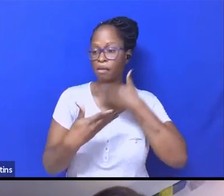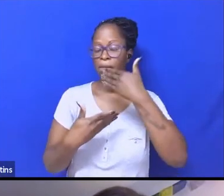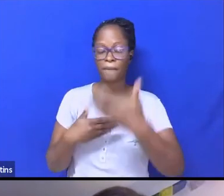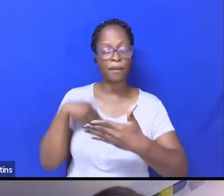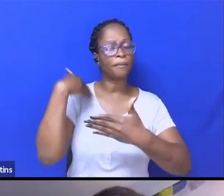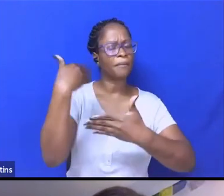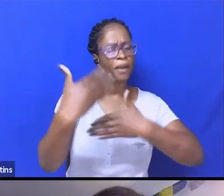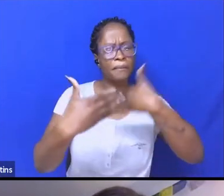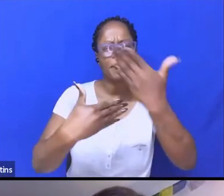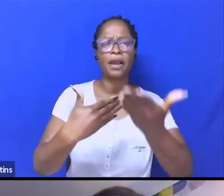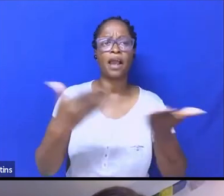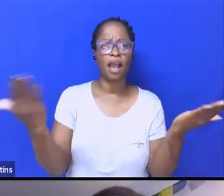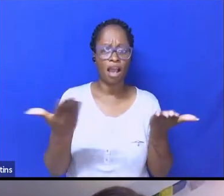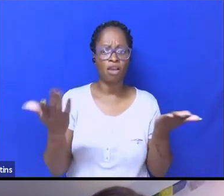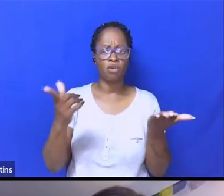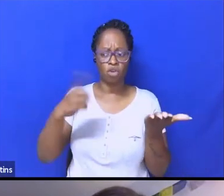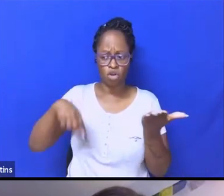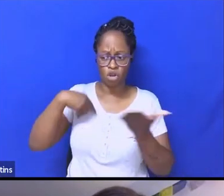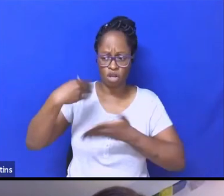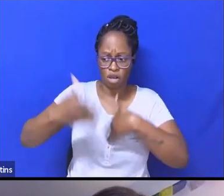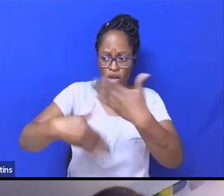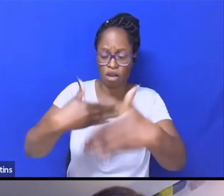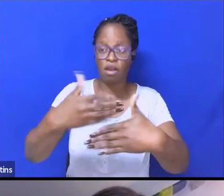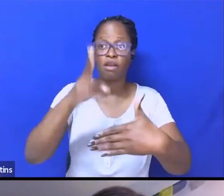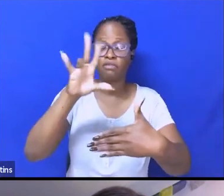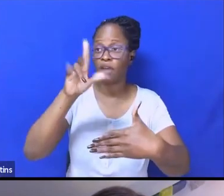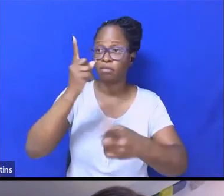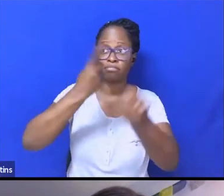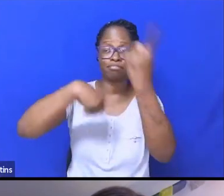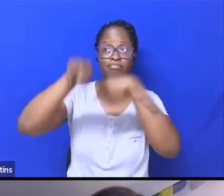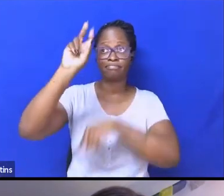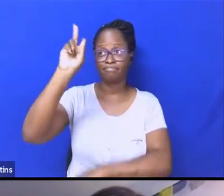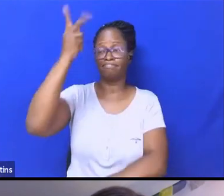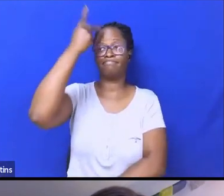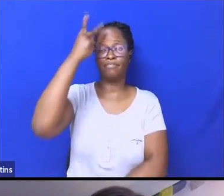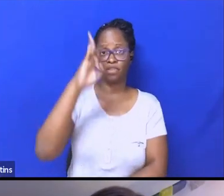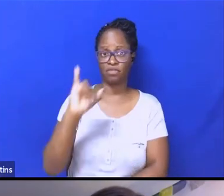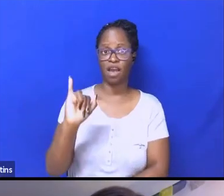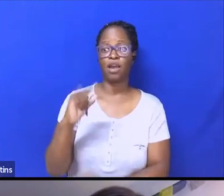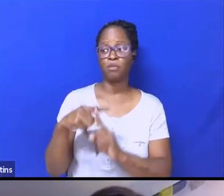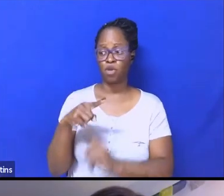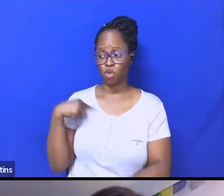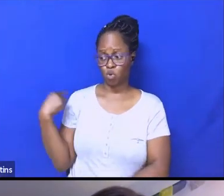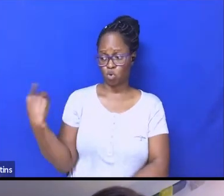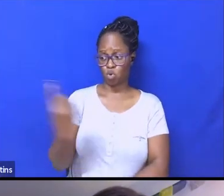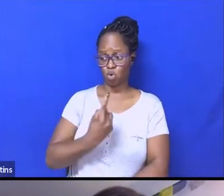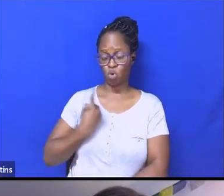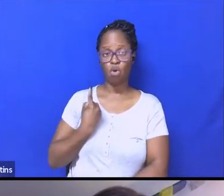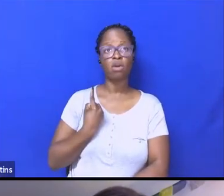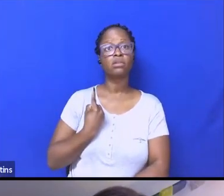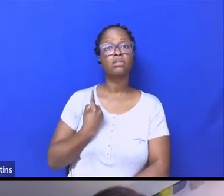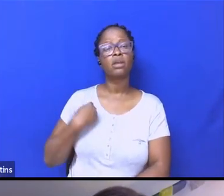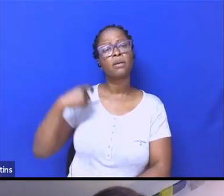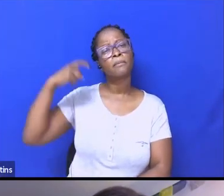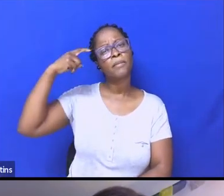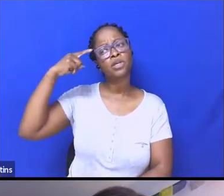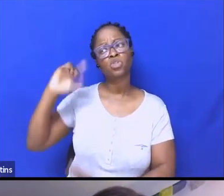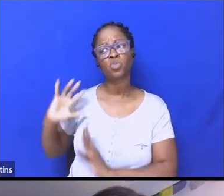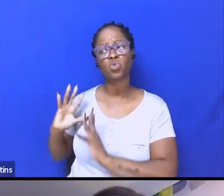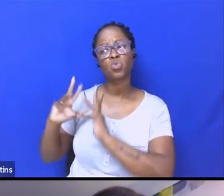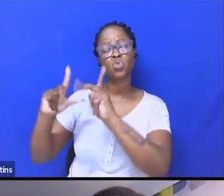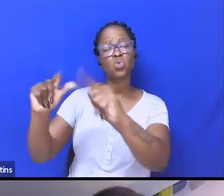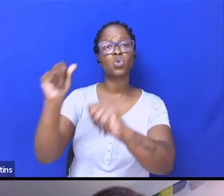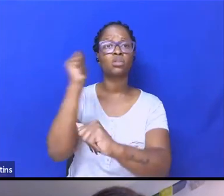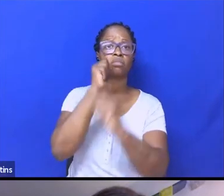também nós quando digo nós penso em todas as companheiras feministas que estão dentro da convenção eu